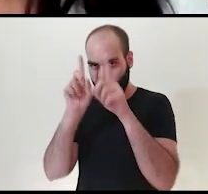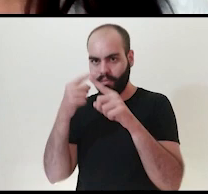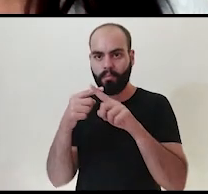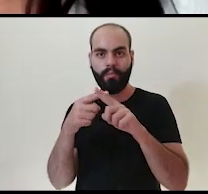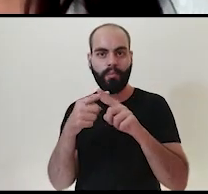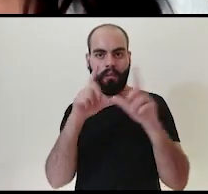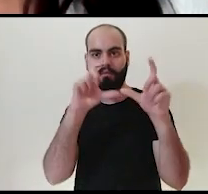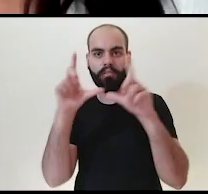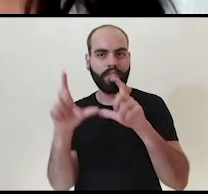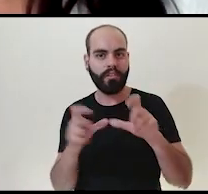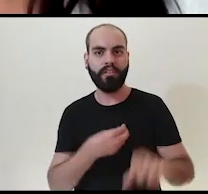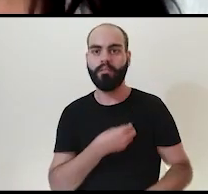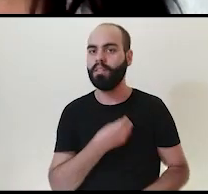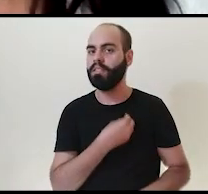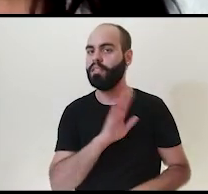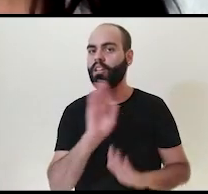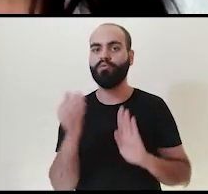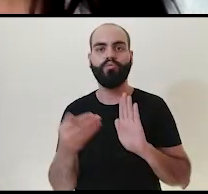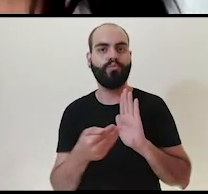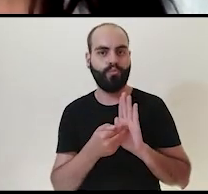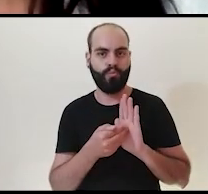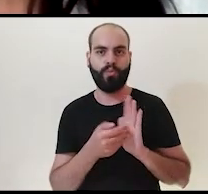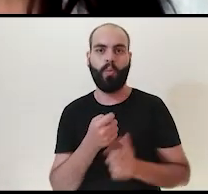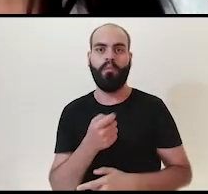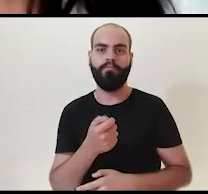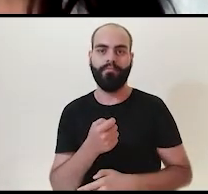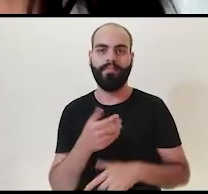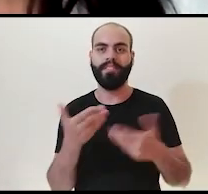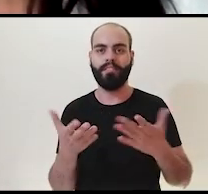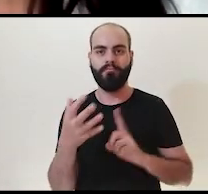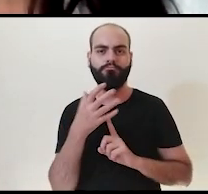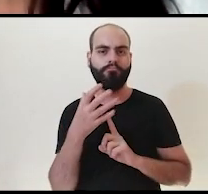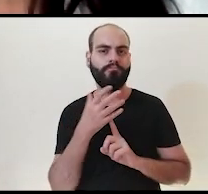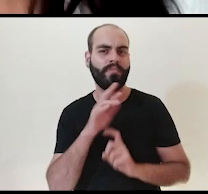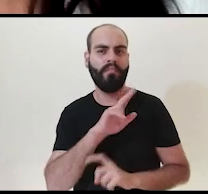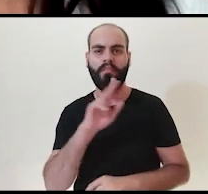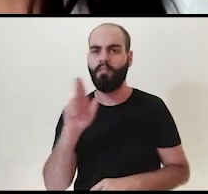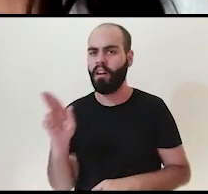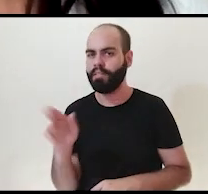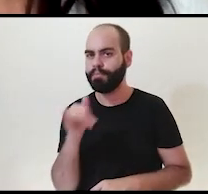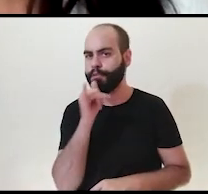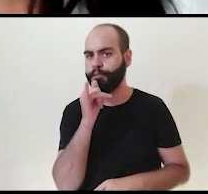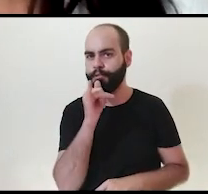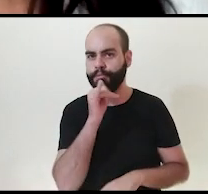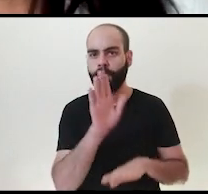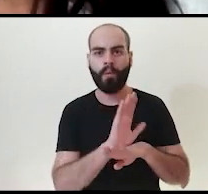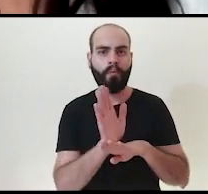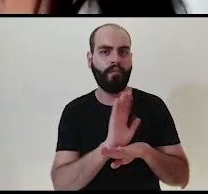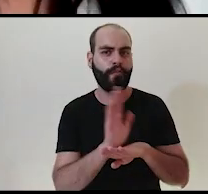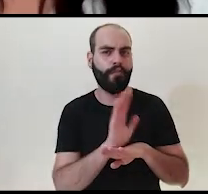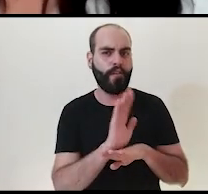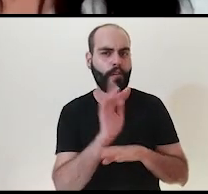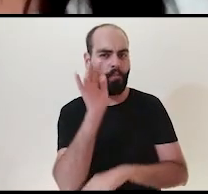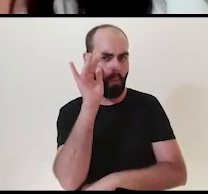presente em quase tudo, né? Então, a gente pode se inspirar em muitas coisas, em filmes, né? Nossa, filme me inspira